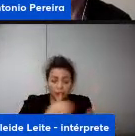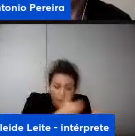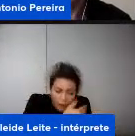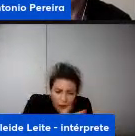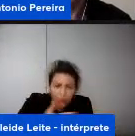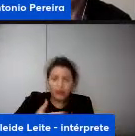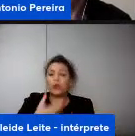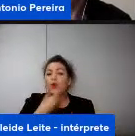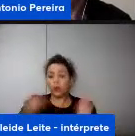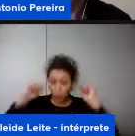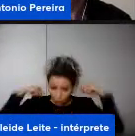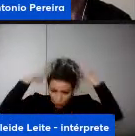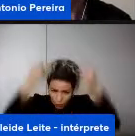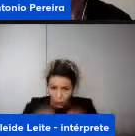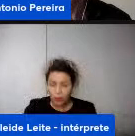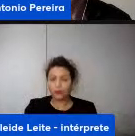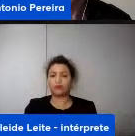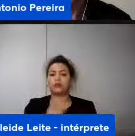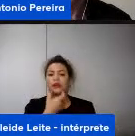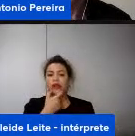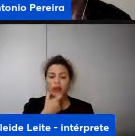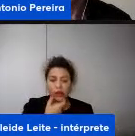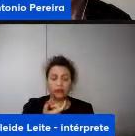um monge britânico